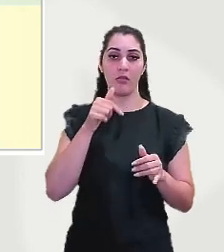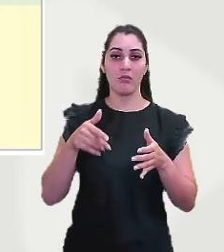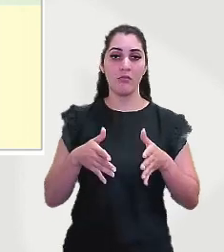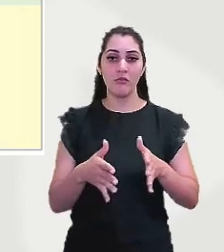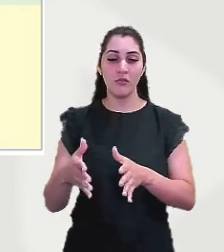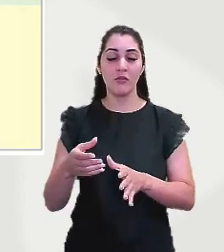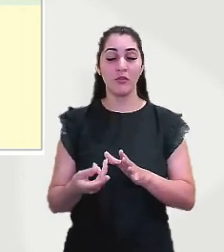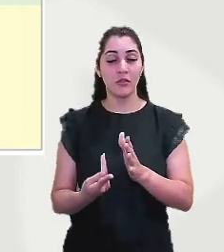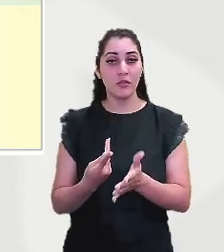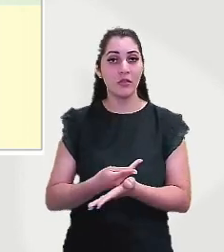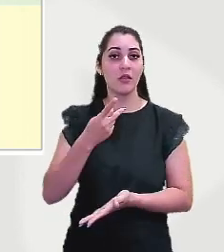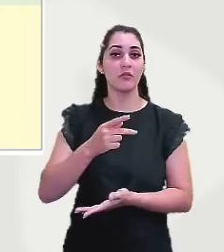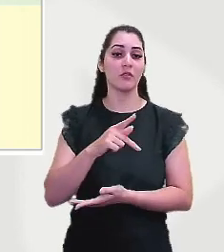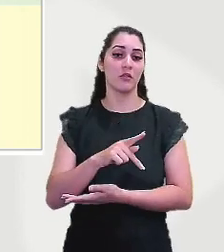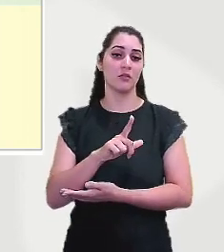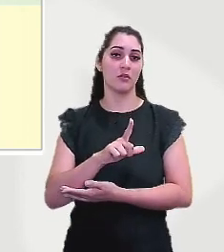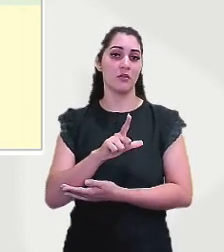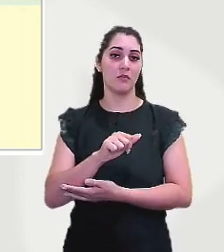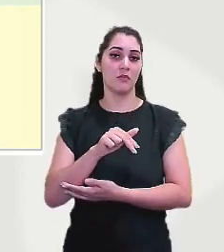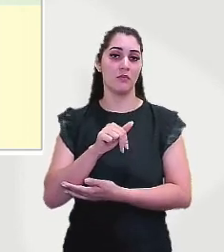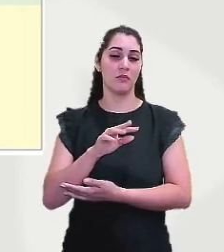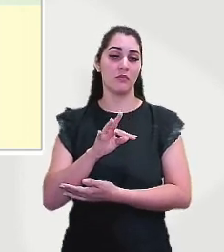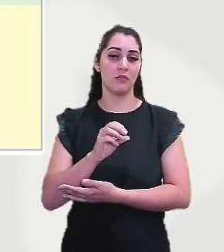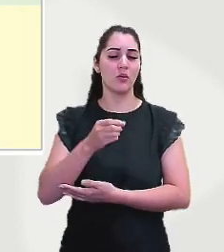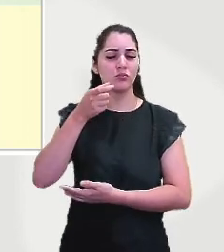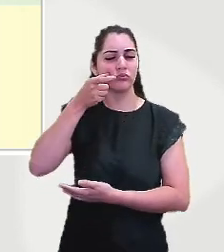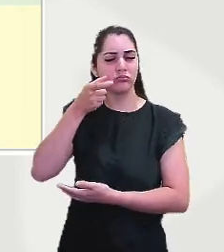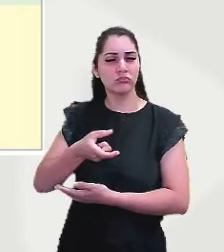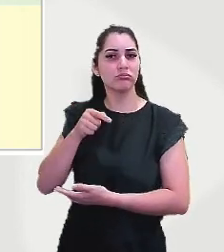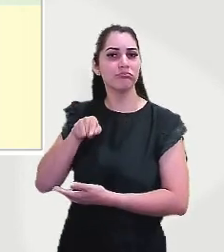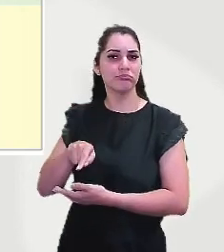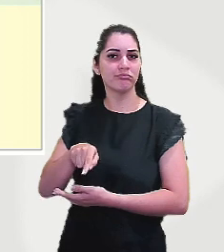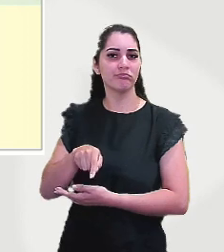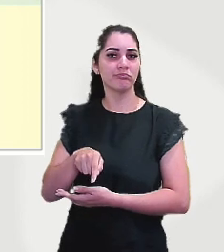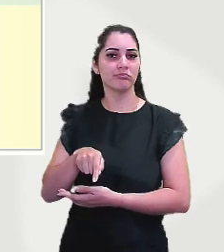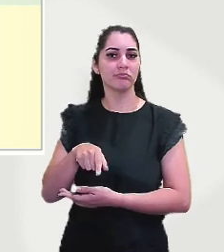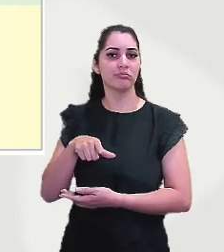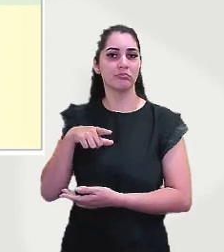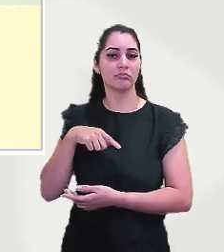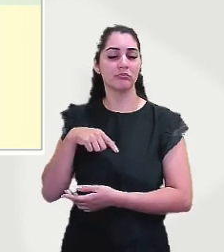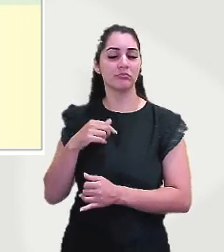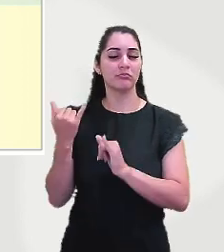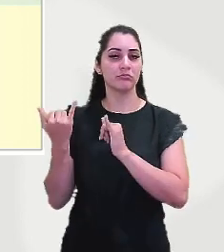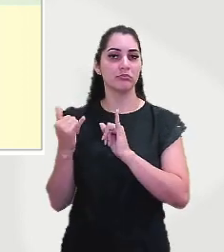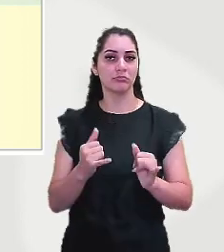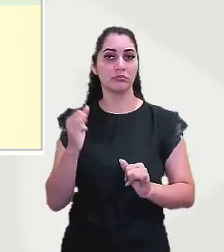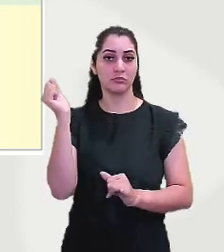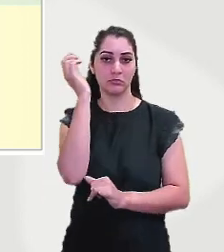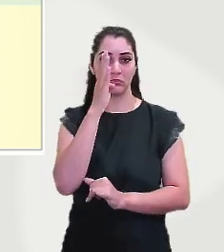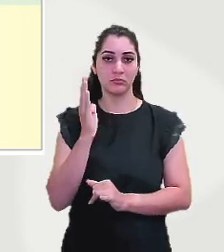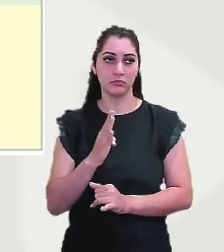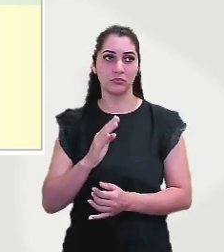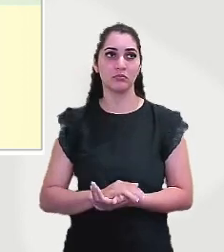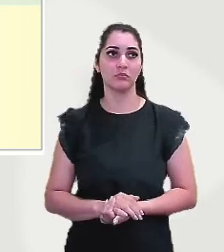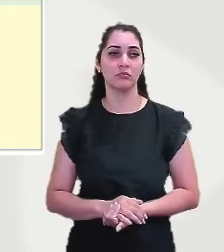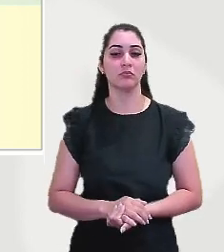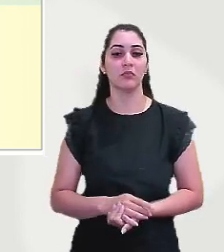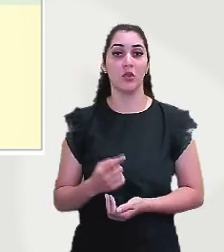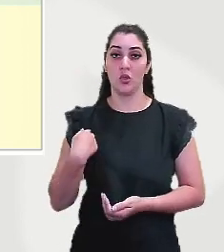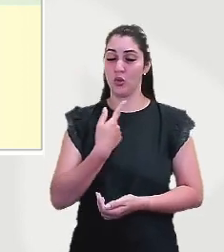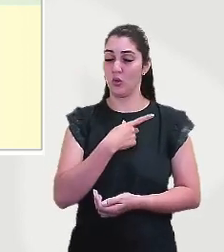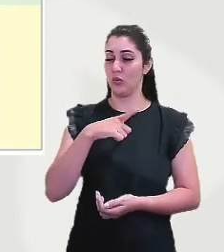correm planaltos, eles são bastante interessantes, né, para o setor energético do Brasil.